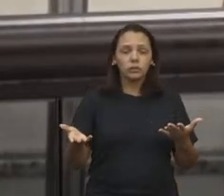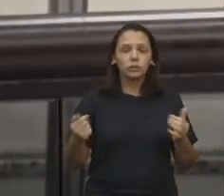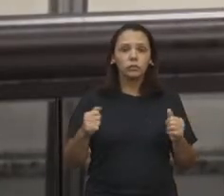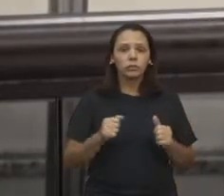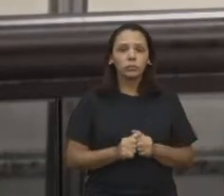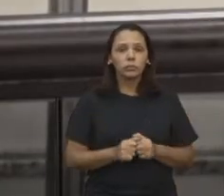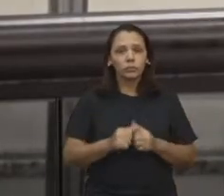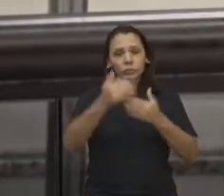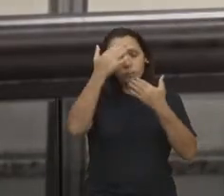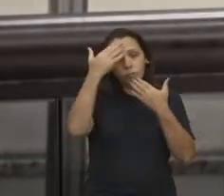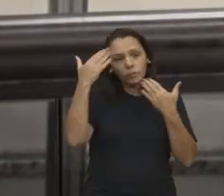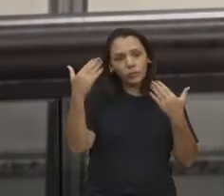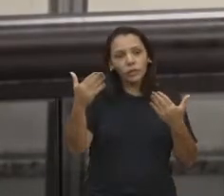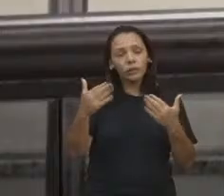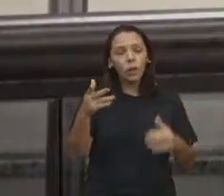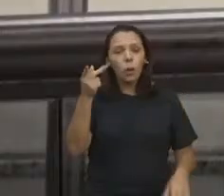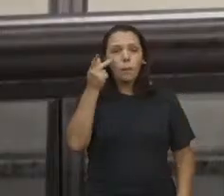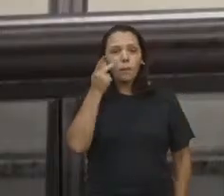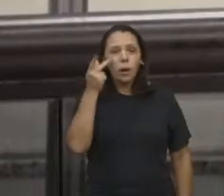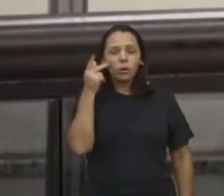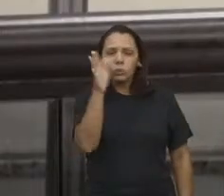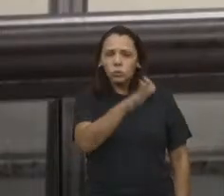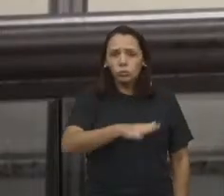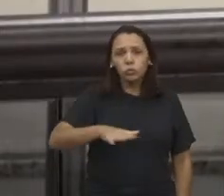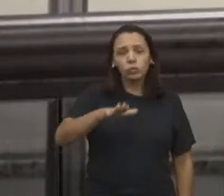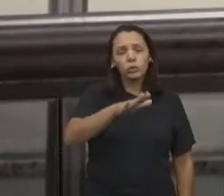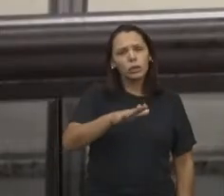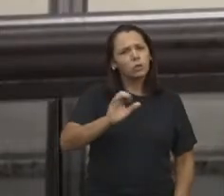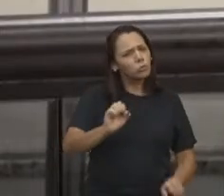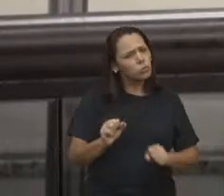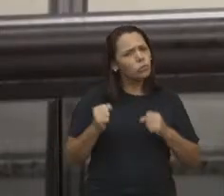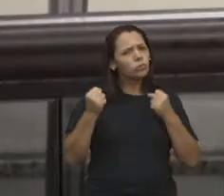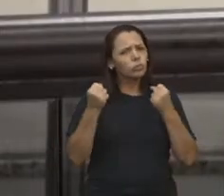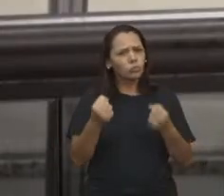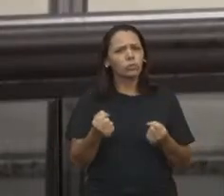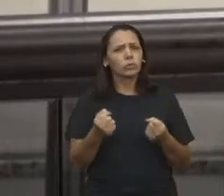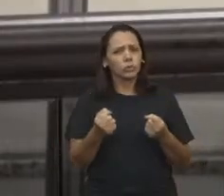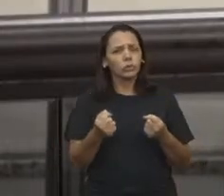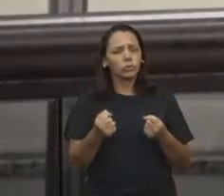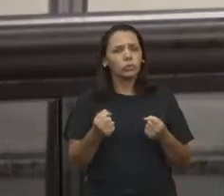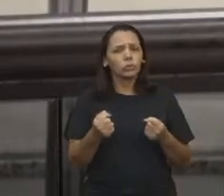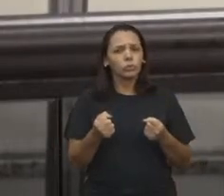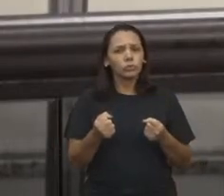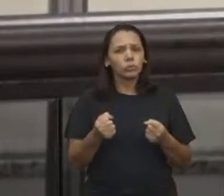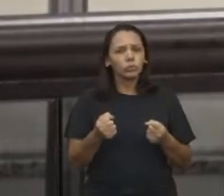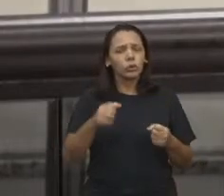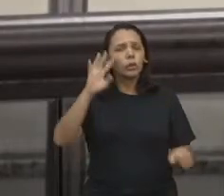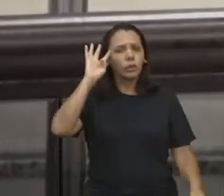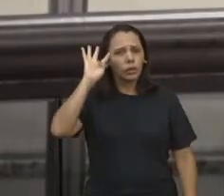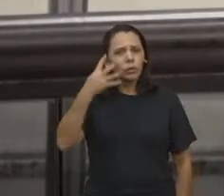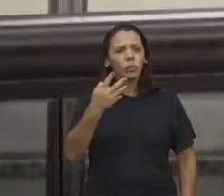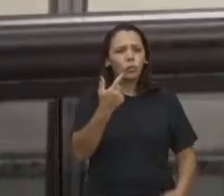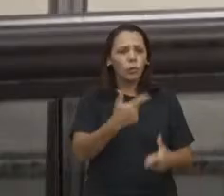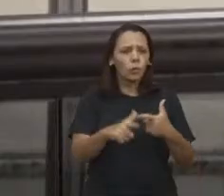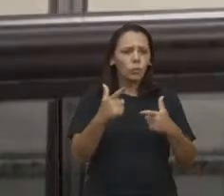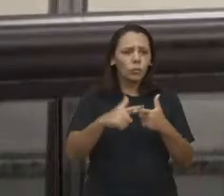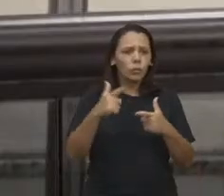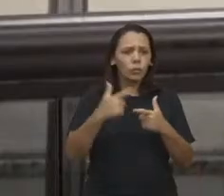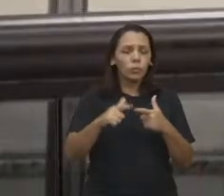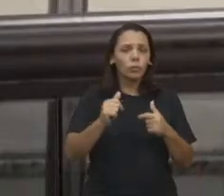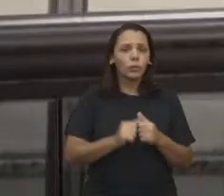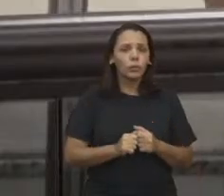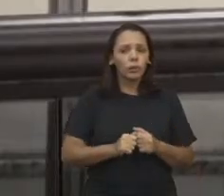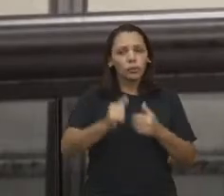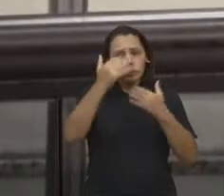eu agradeço ao Paulinho, agradeço a todos vocês aí empenhados na solução do problema